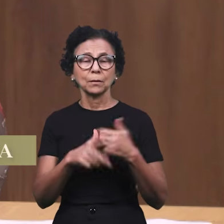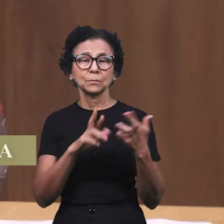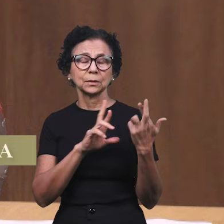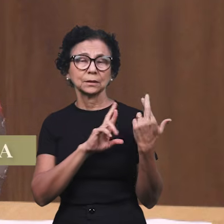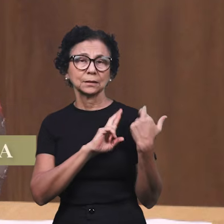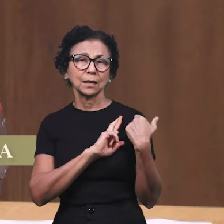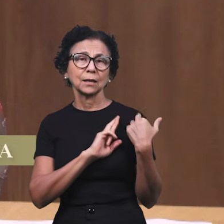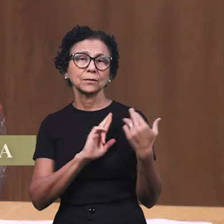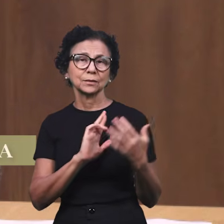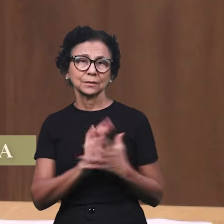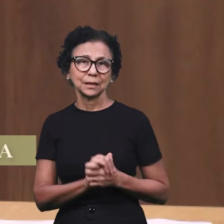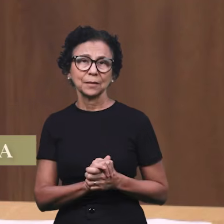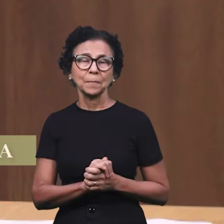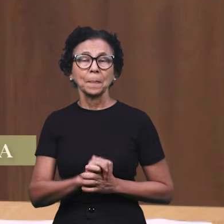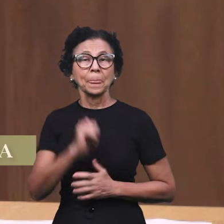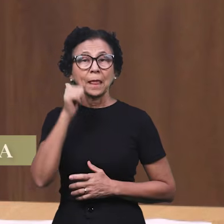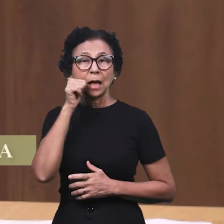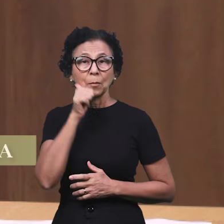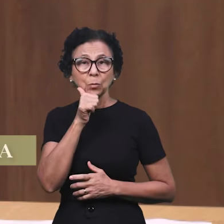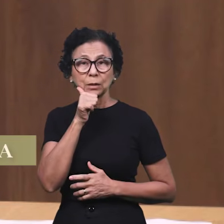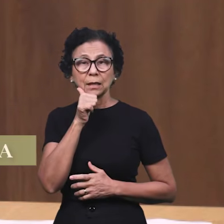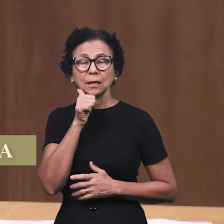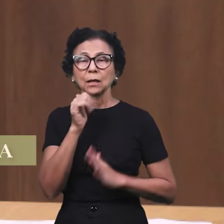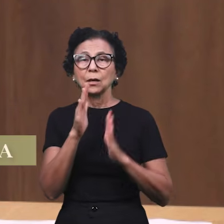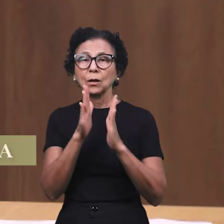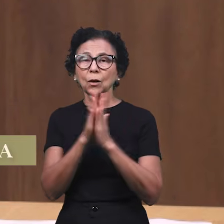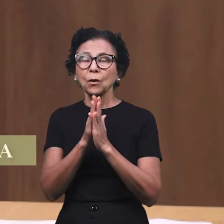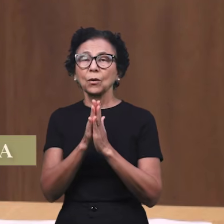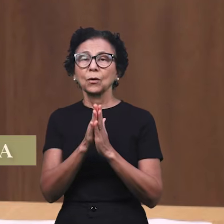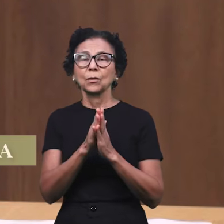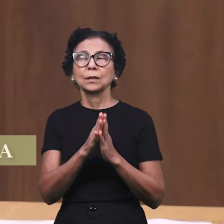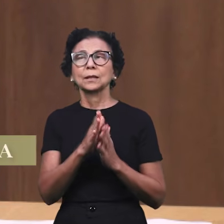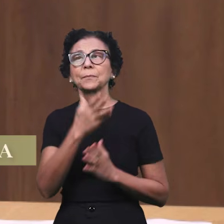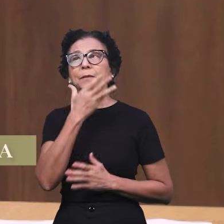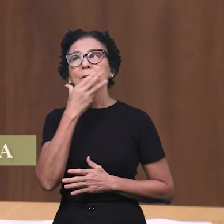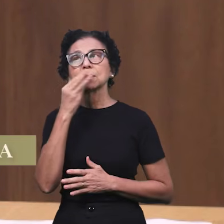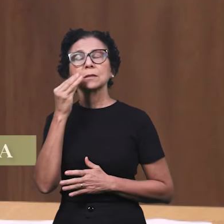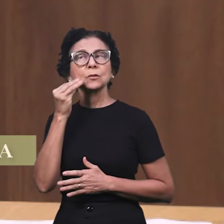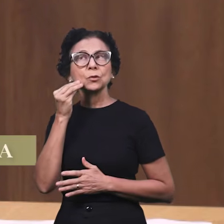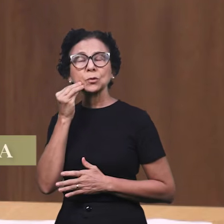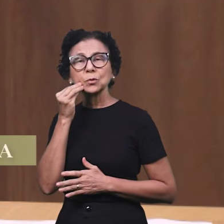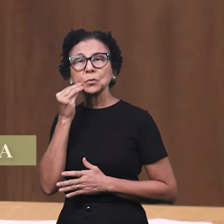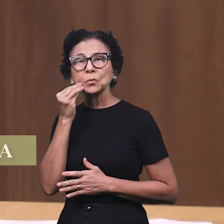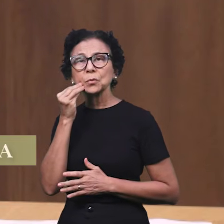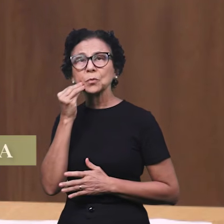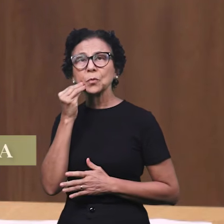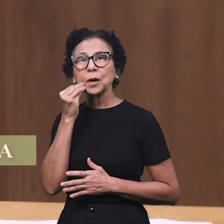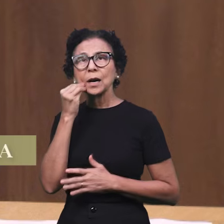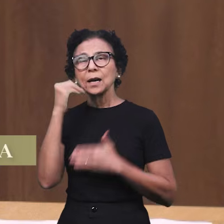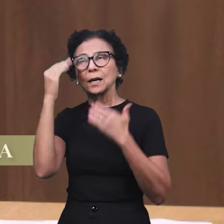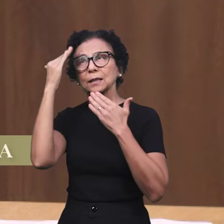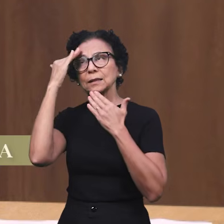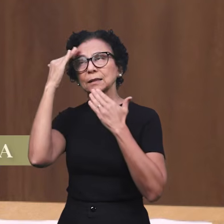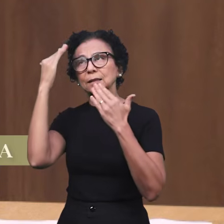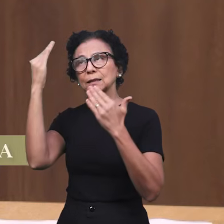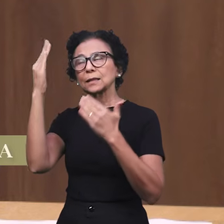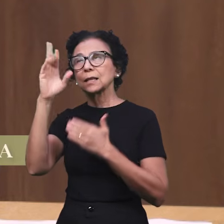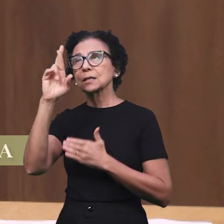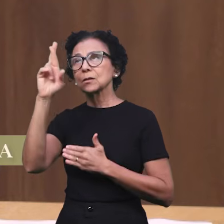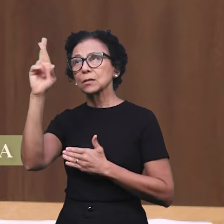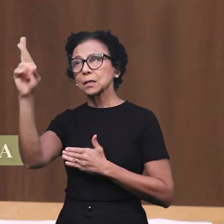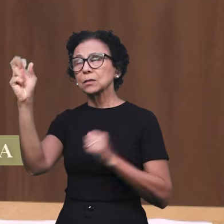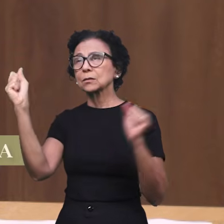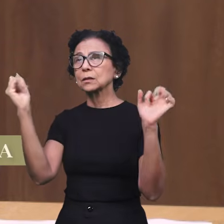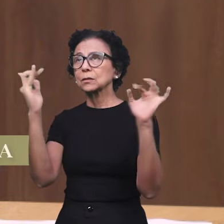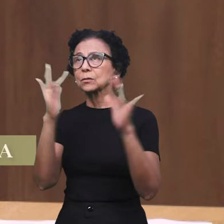jejua, ela glorifica o Senhor, né? Ela perdoa também, ela exercita, né? E a